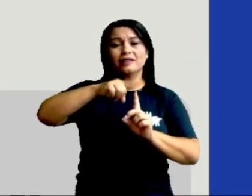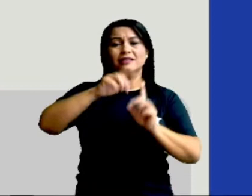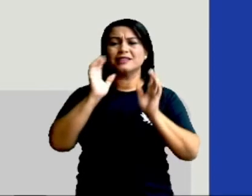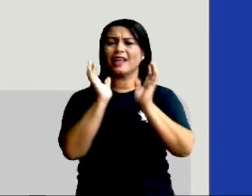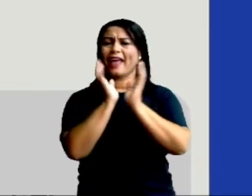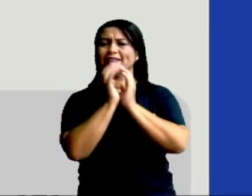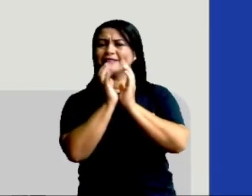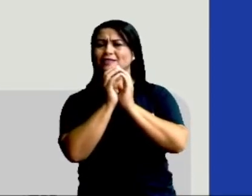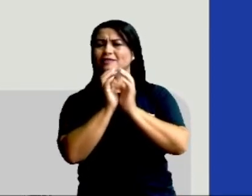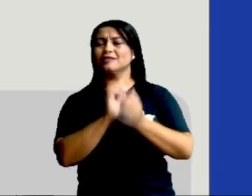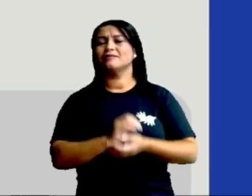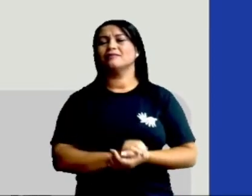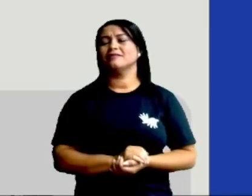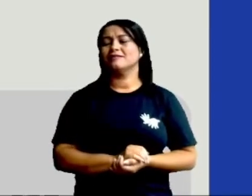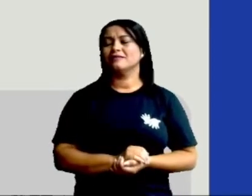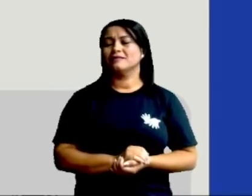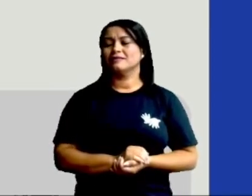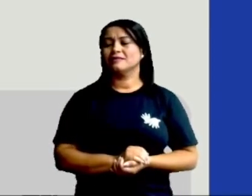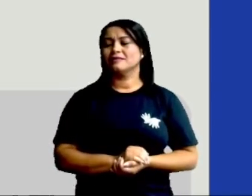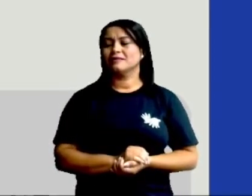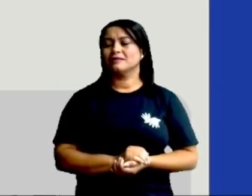e Recife